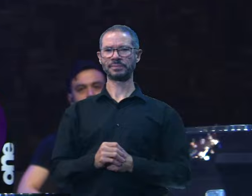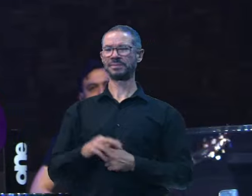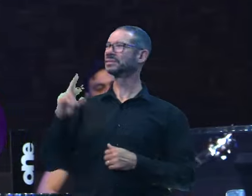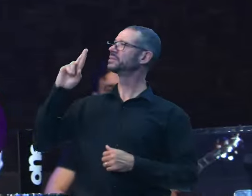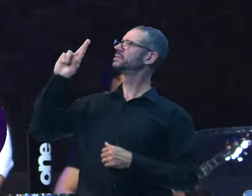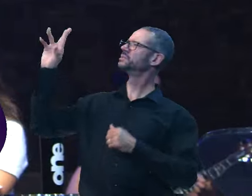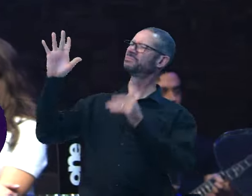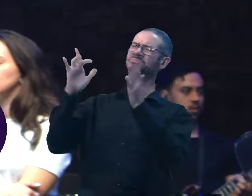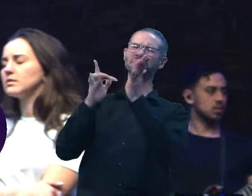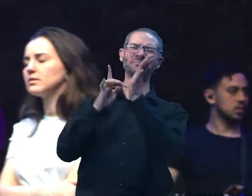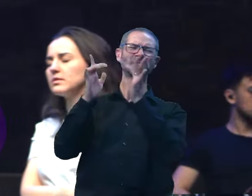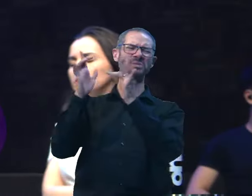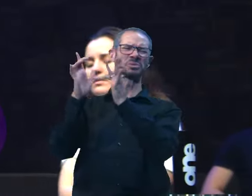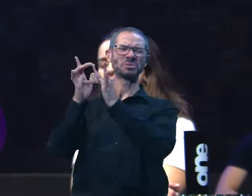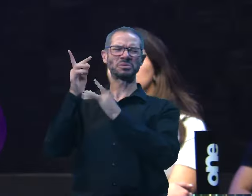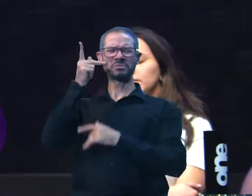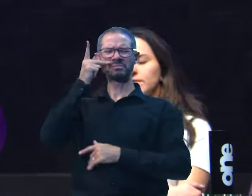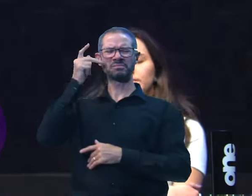Senhor Jesus, hoje, Pai,